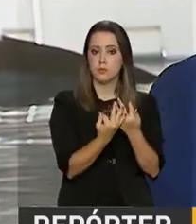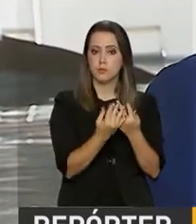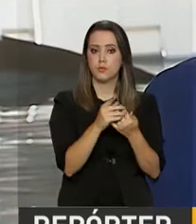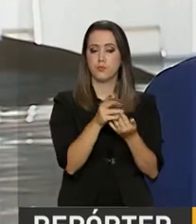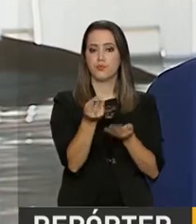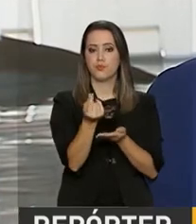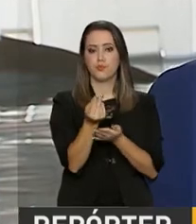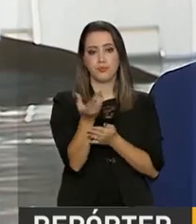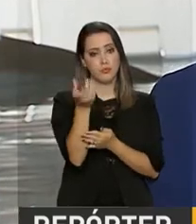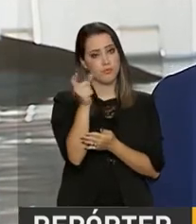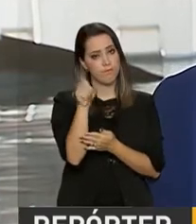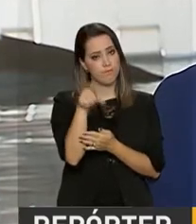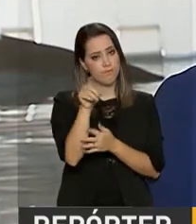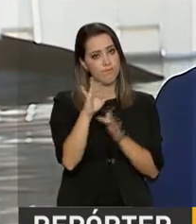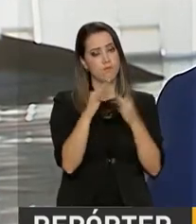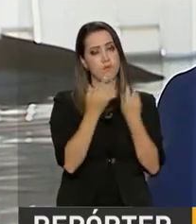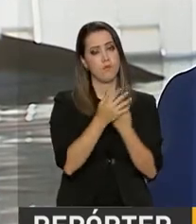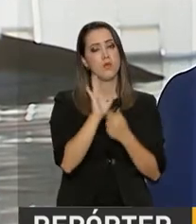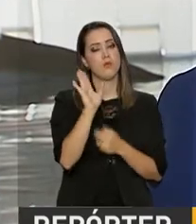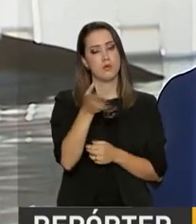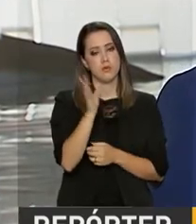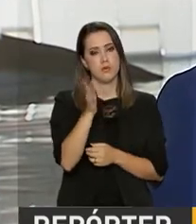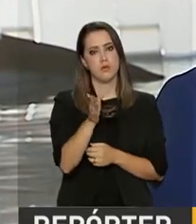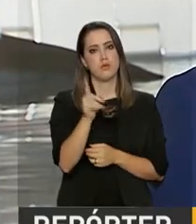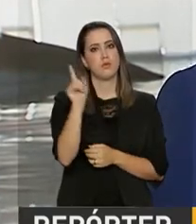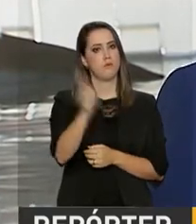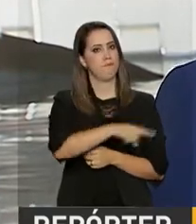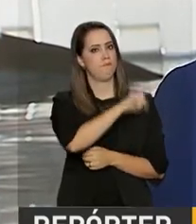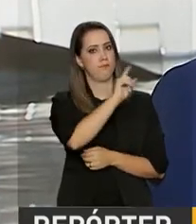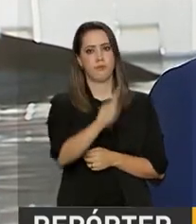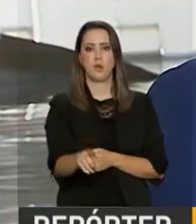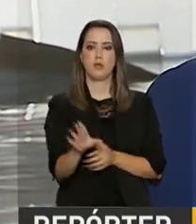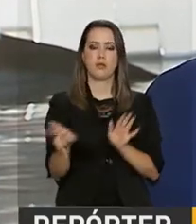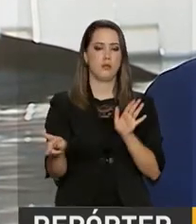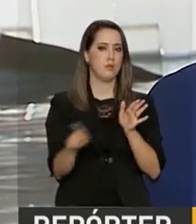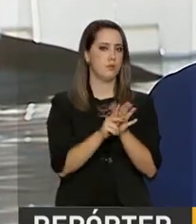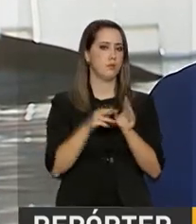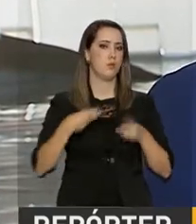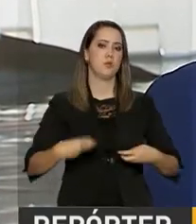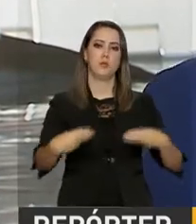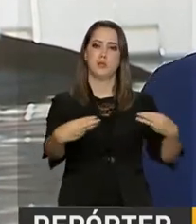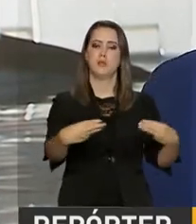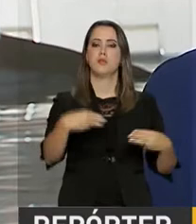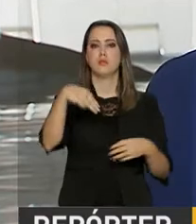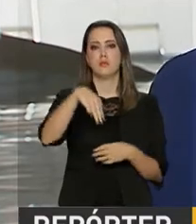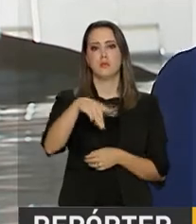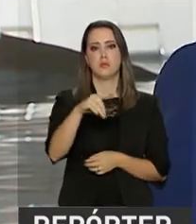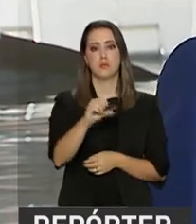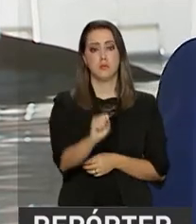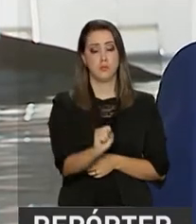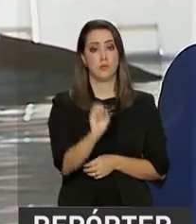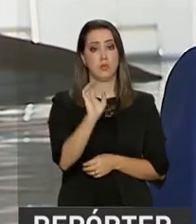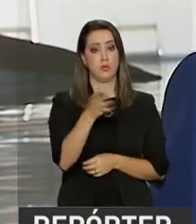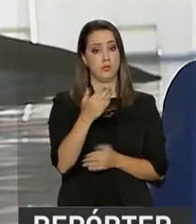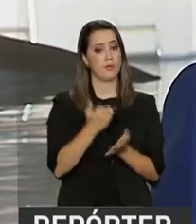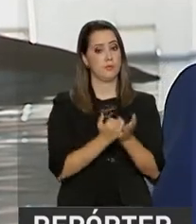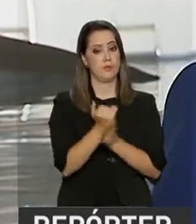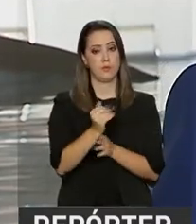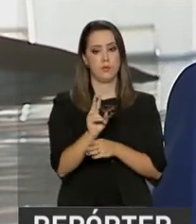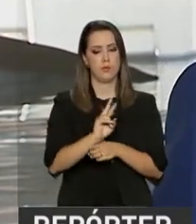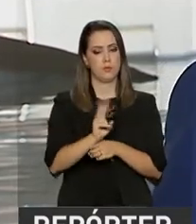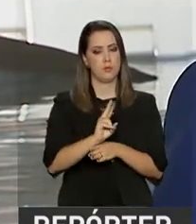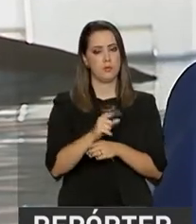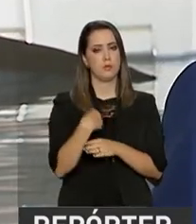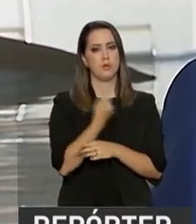que foram identificadas, já têm o benefício cancelado pelo Ministério do Desenvolvimento. E desde o início do pente fino,